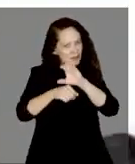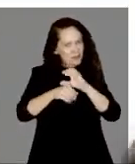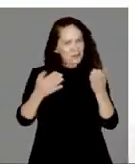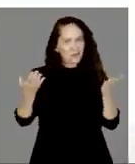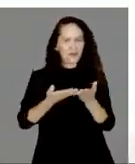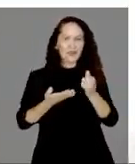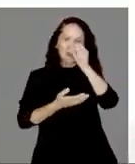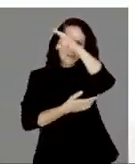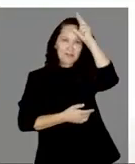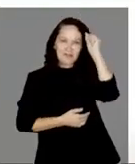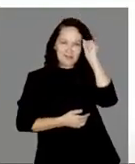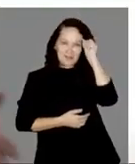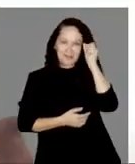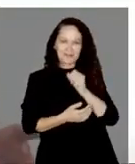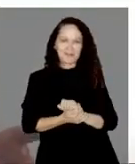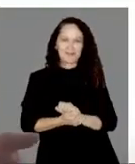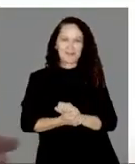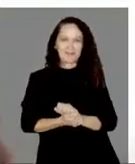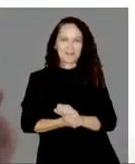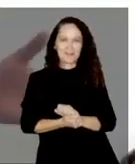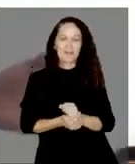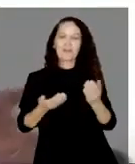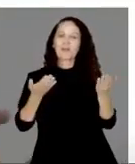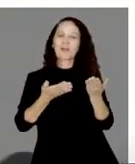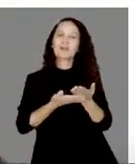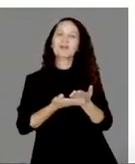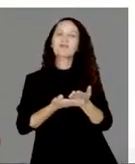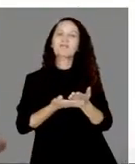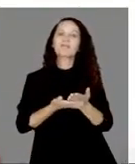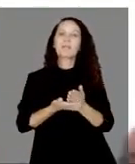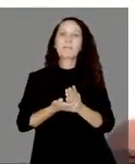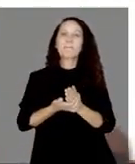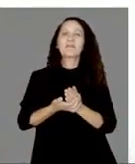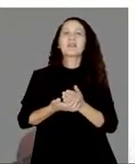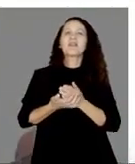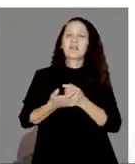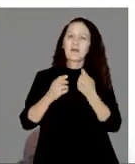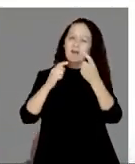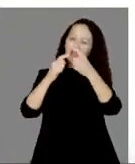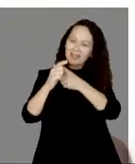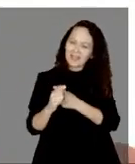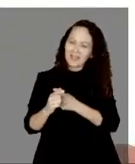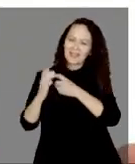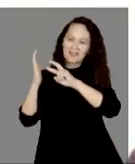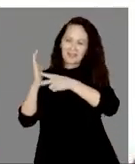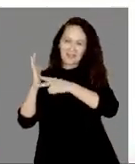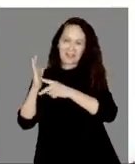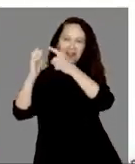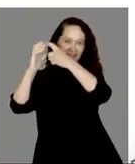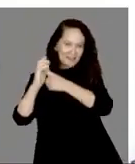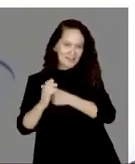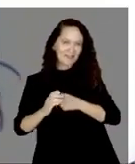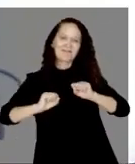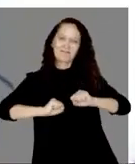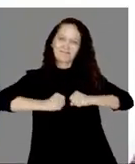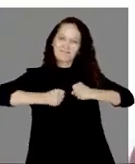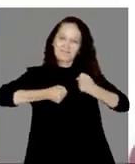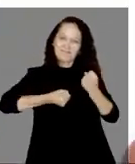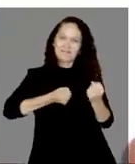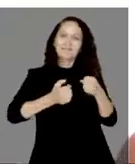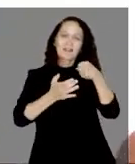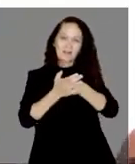luta, quantas pessoas ficaram no meio do caminho, mas nós não desistimos. Esse